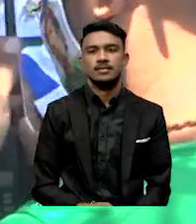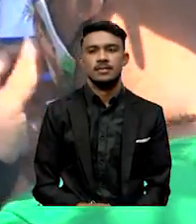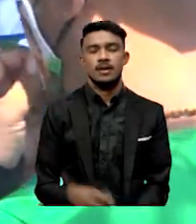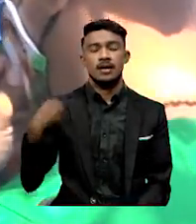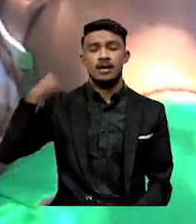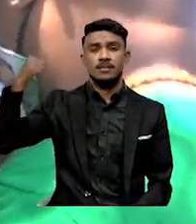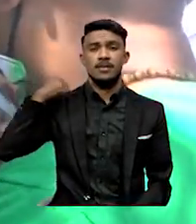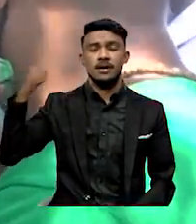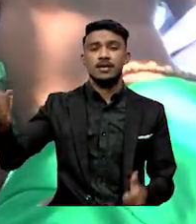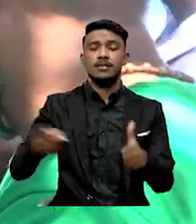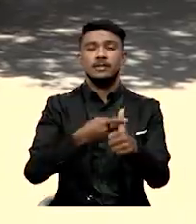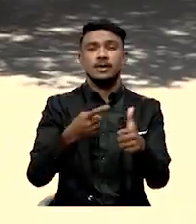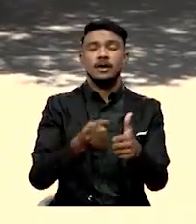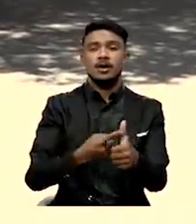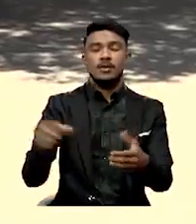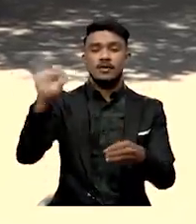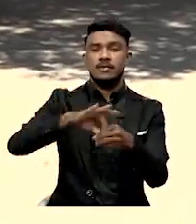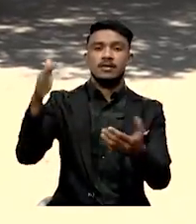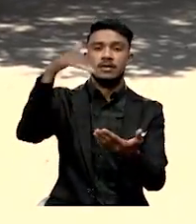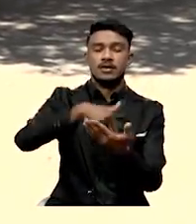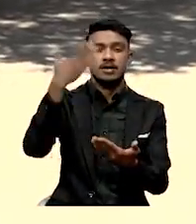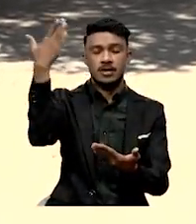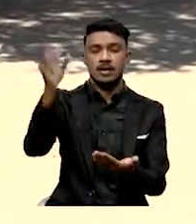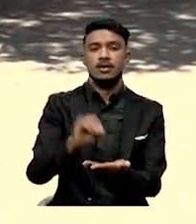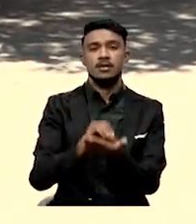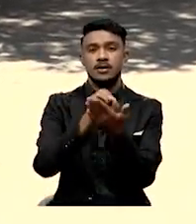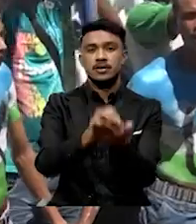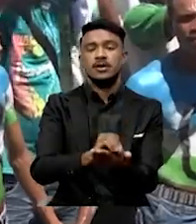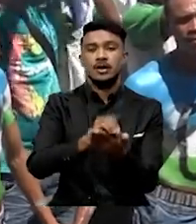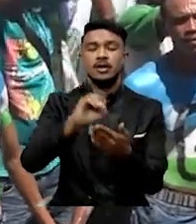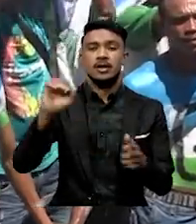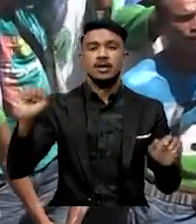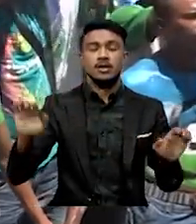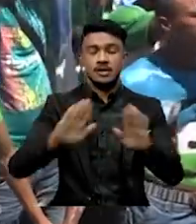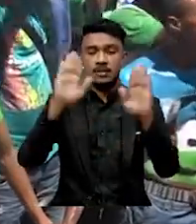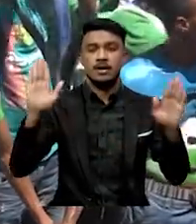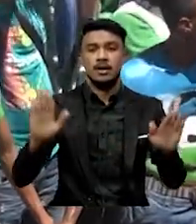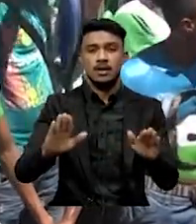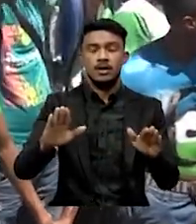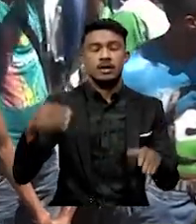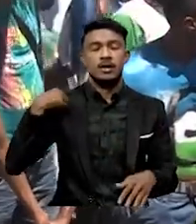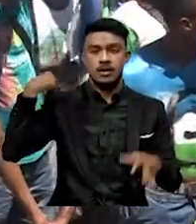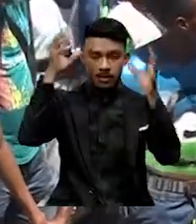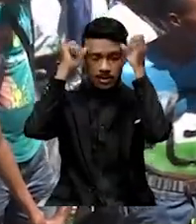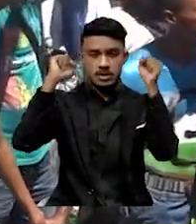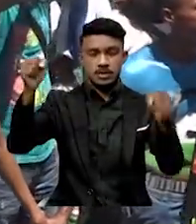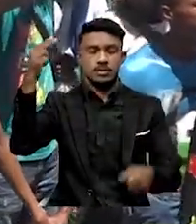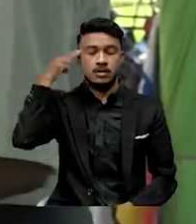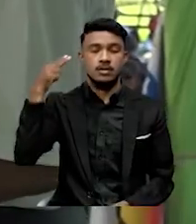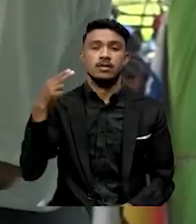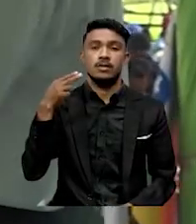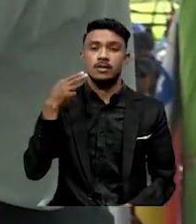Kampanye dahuluk basigunda volta iha pante Makassar Raihoa Sabadu semanane Candidato Presidente Republika Zera